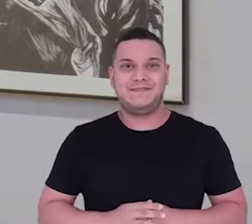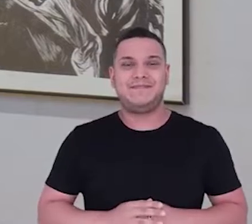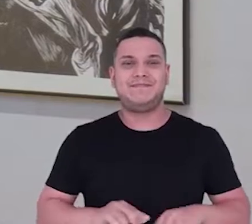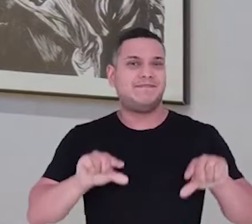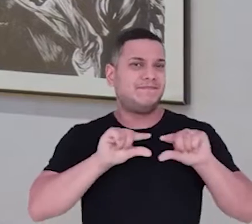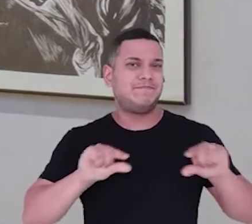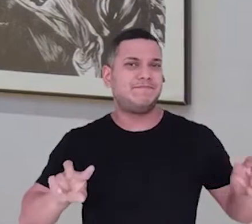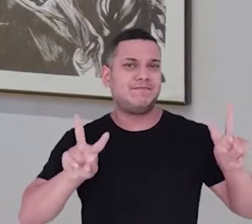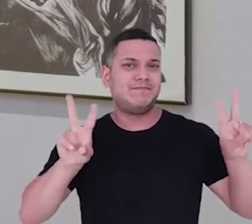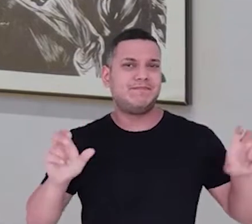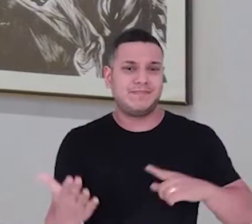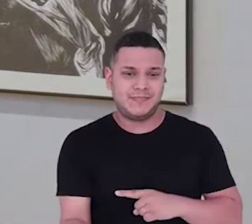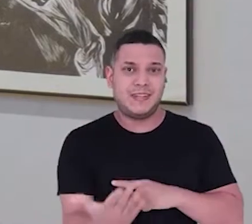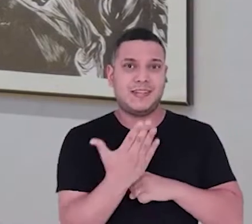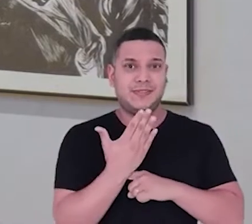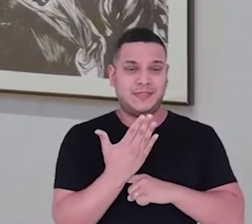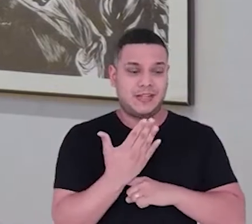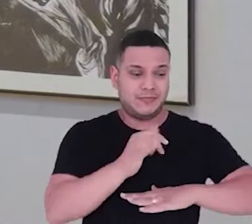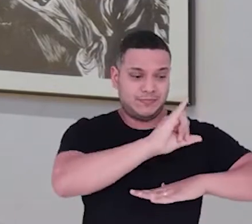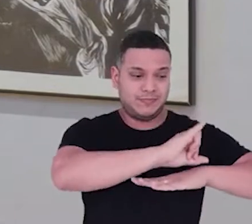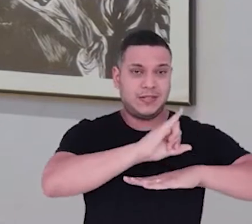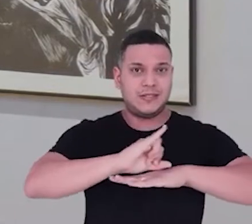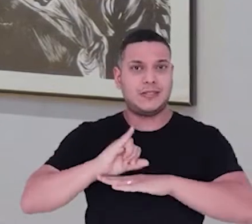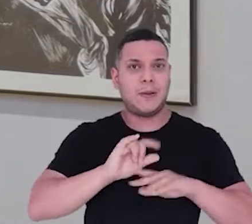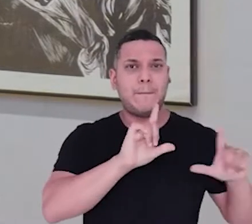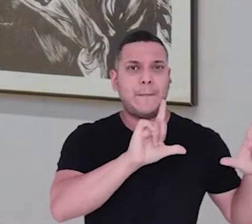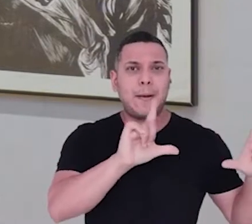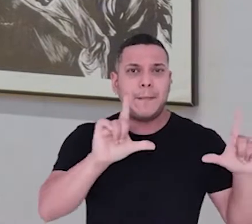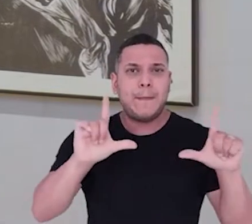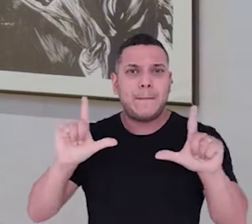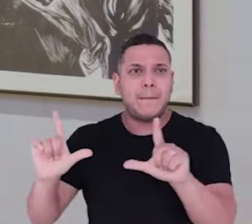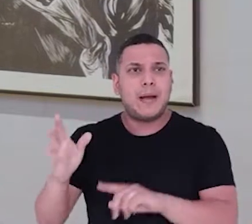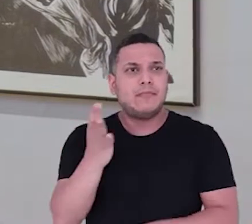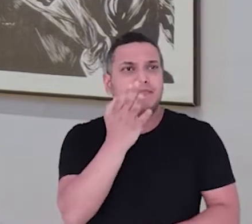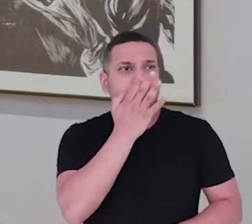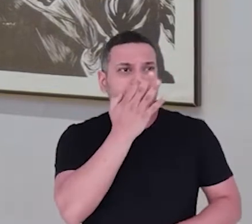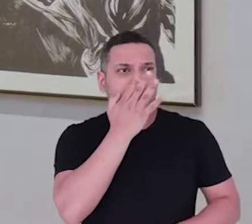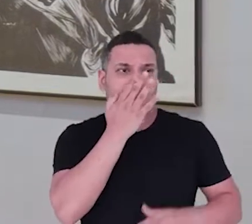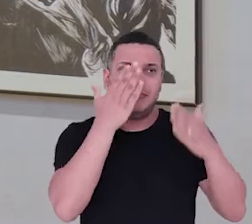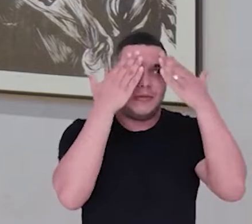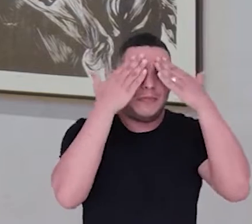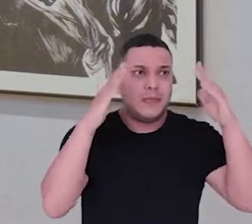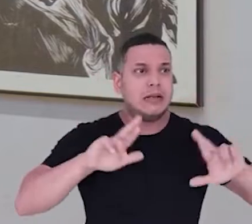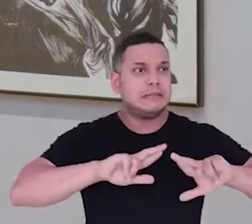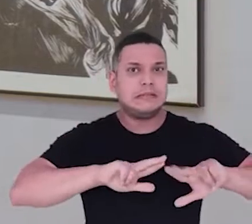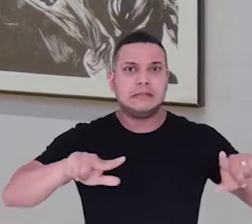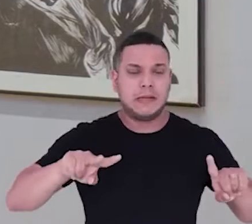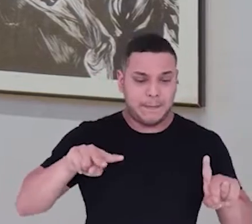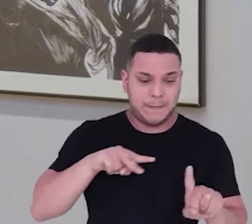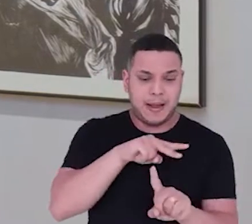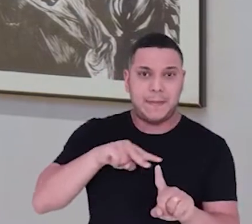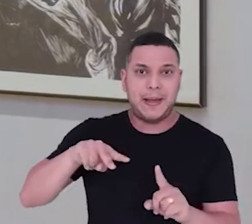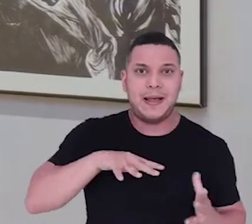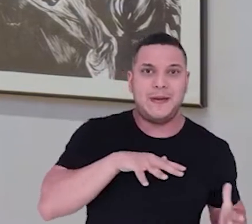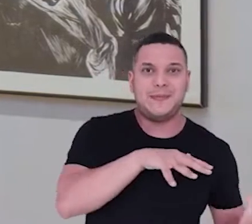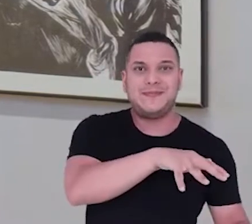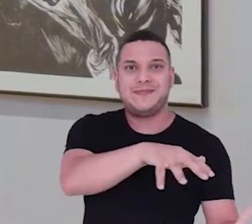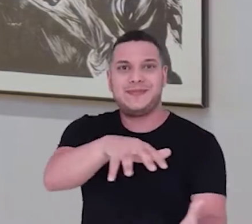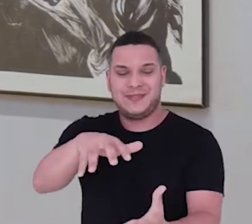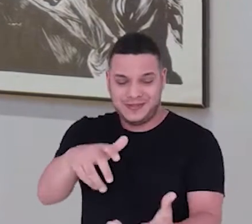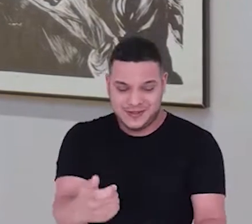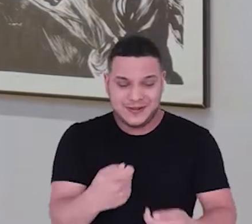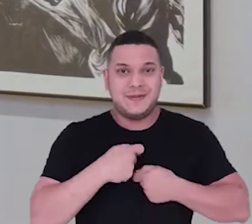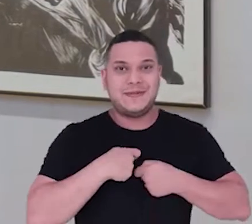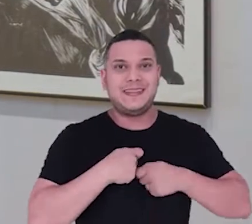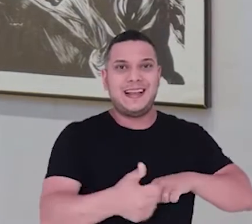ela nos ajuda a pensar essa exposição como um grande arquivo de modos de olhar. Modo de olhar o mundo, só que a partir